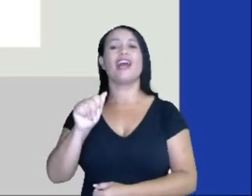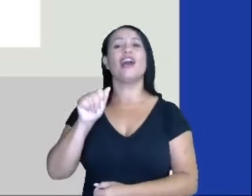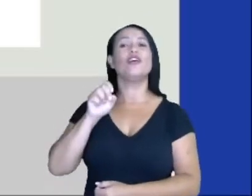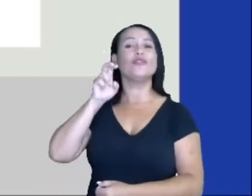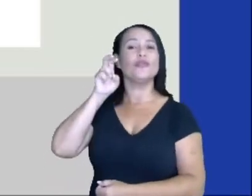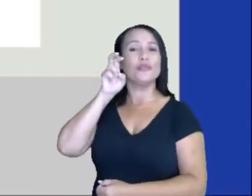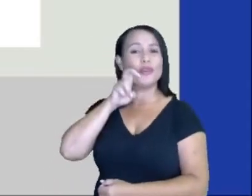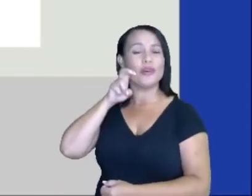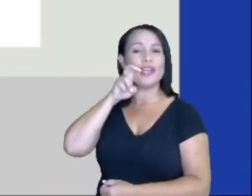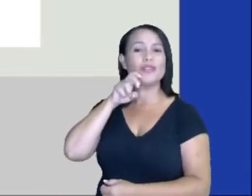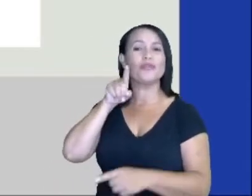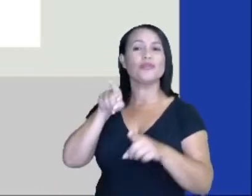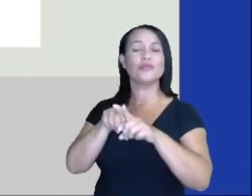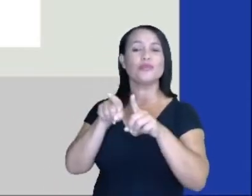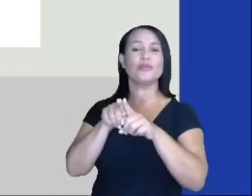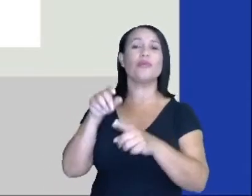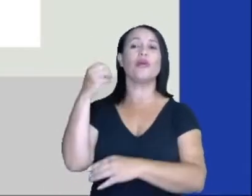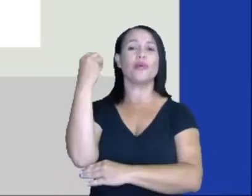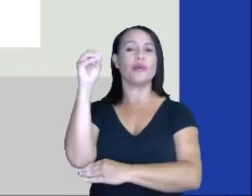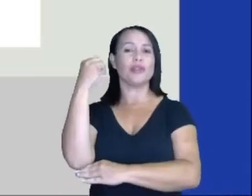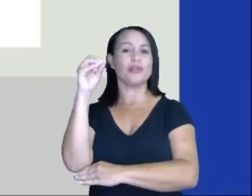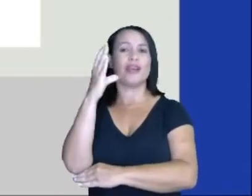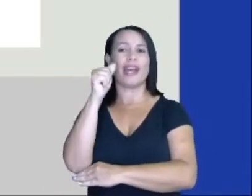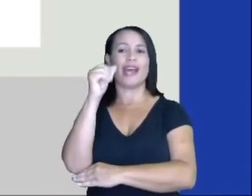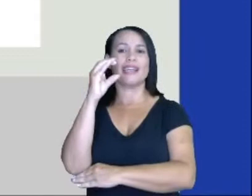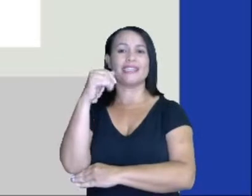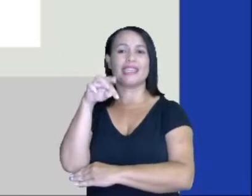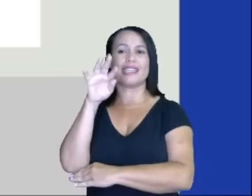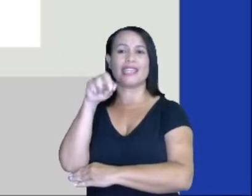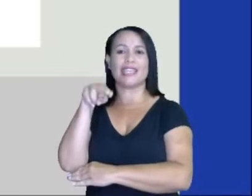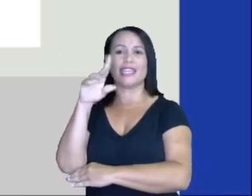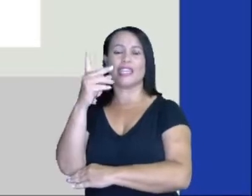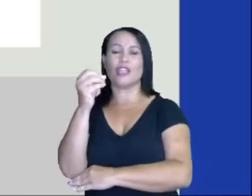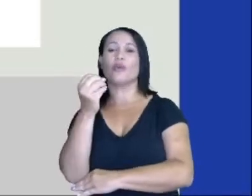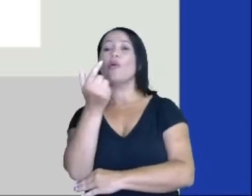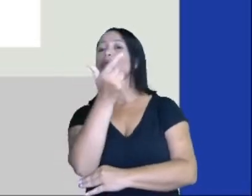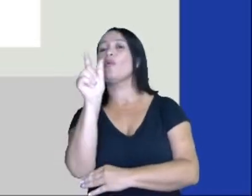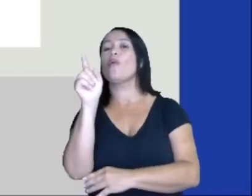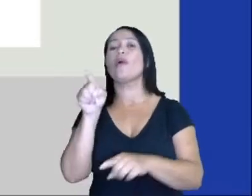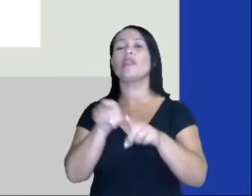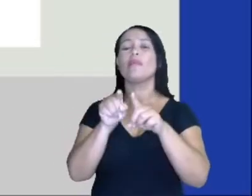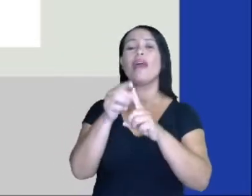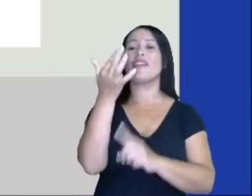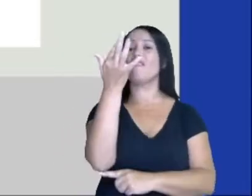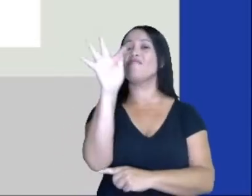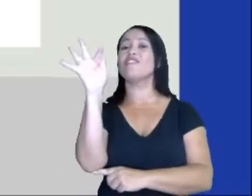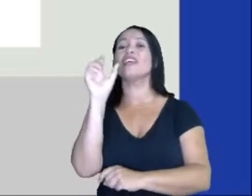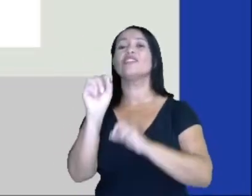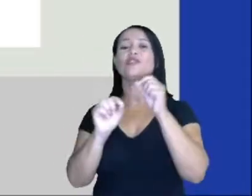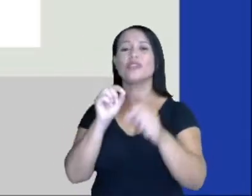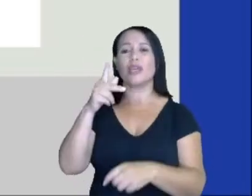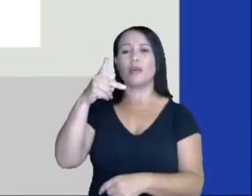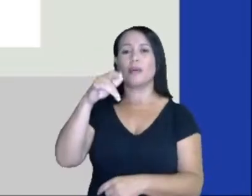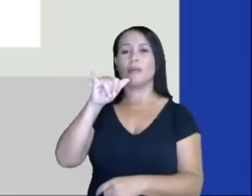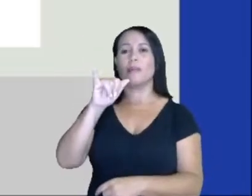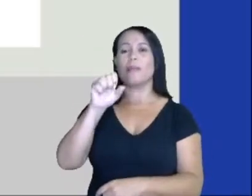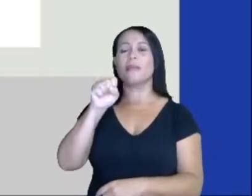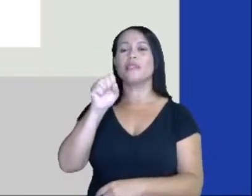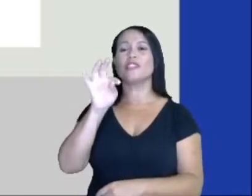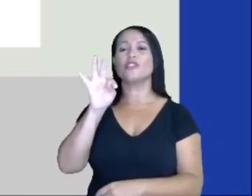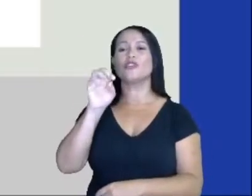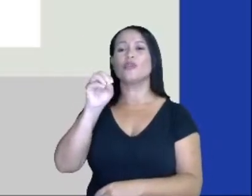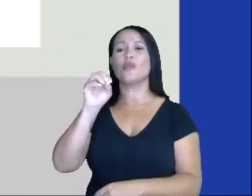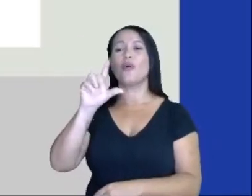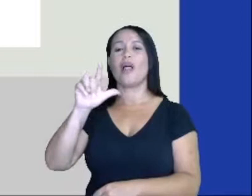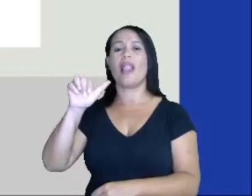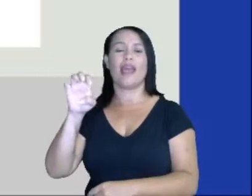cacetinho. Quando chega na região norte, é chamado de carequinha. Quando chega na França, é chamado de pistolet. Quando